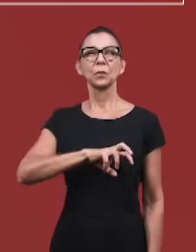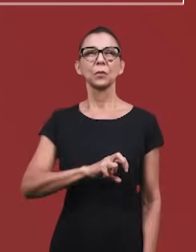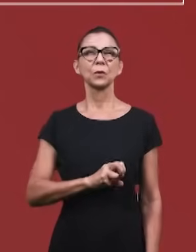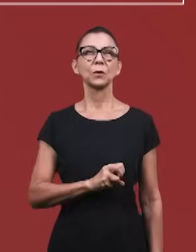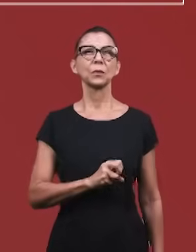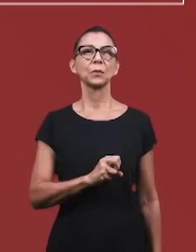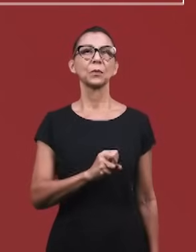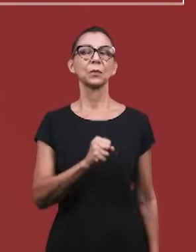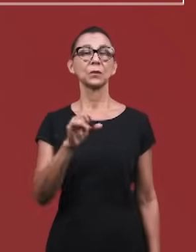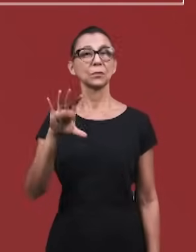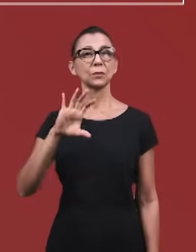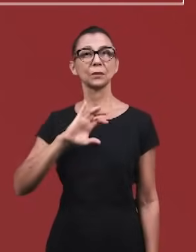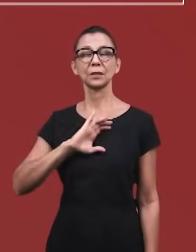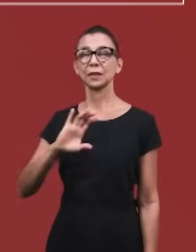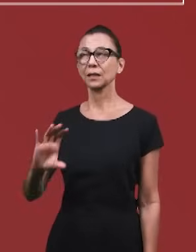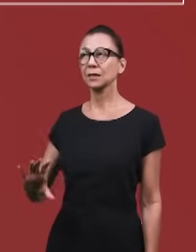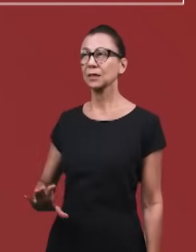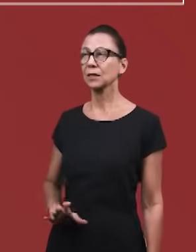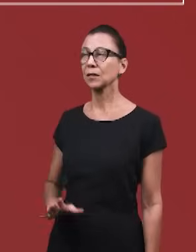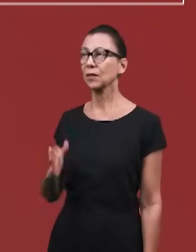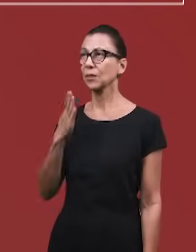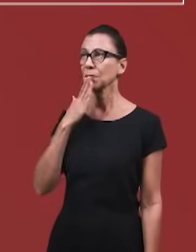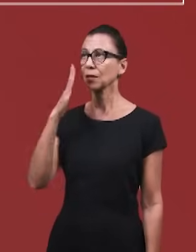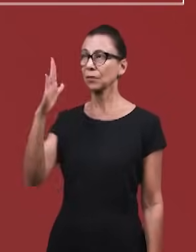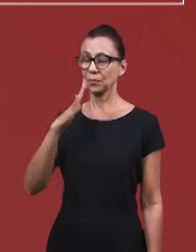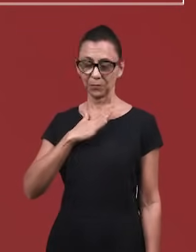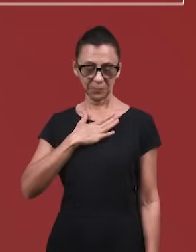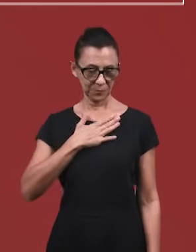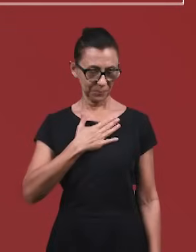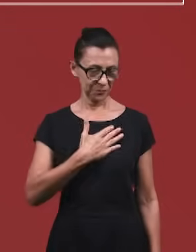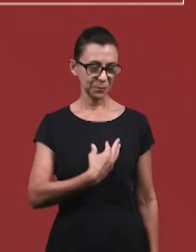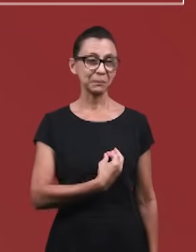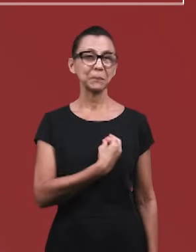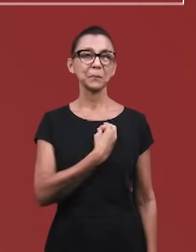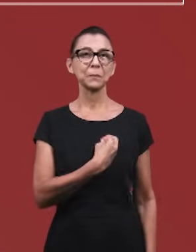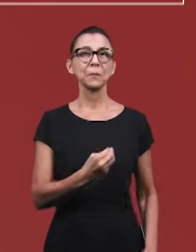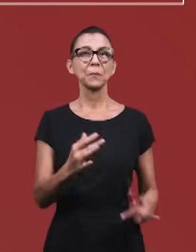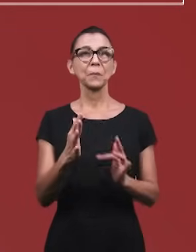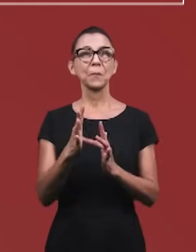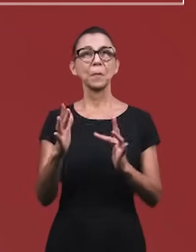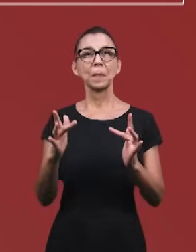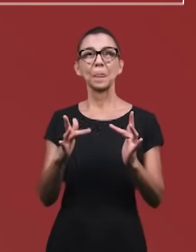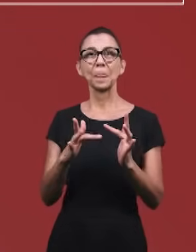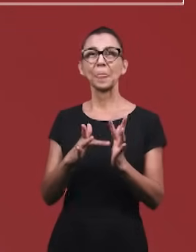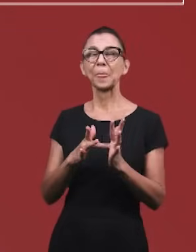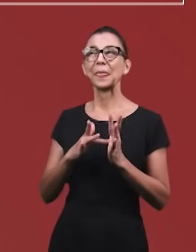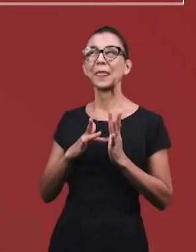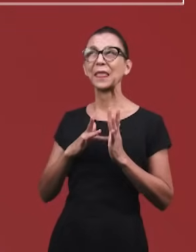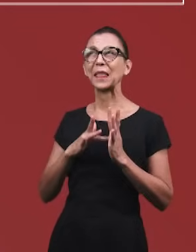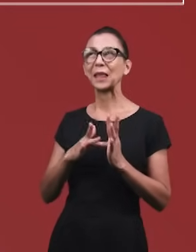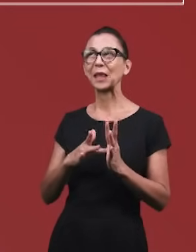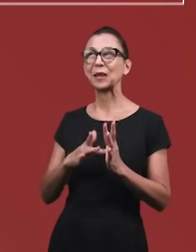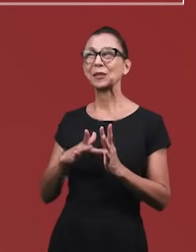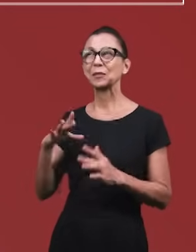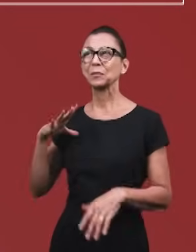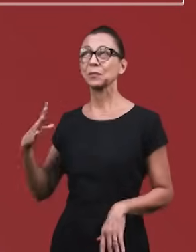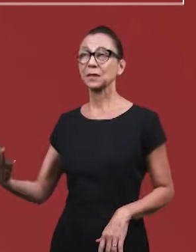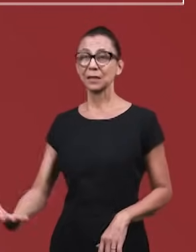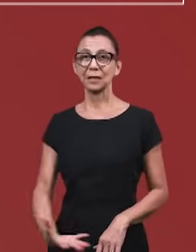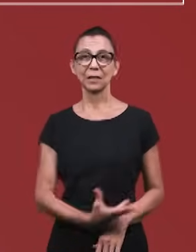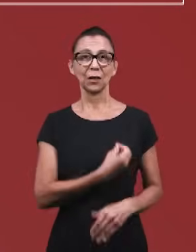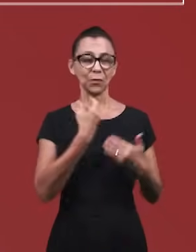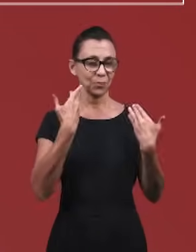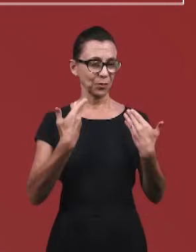que Cristo tem por mim. Jesus achou-me,